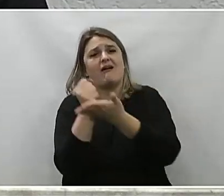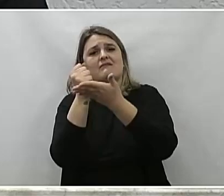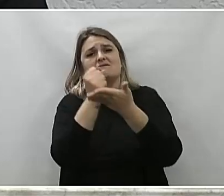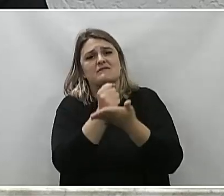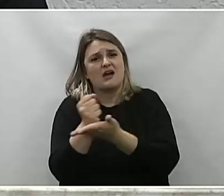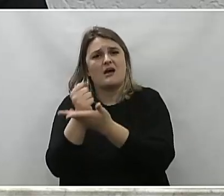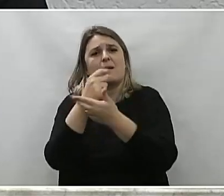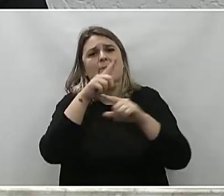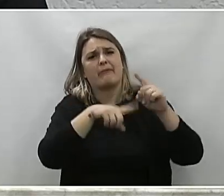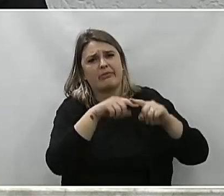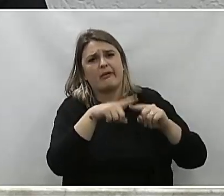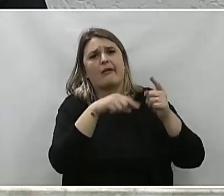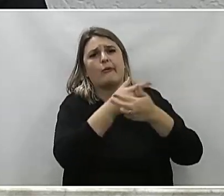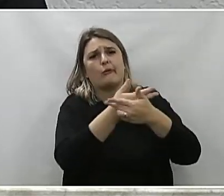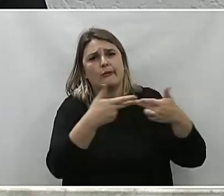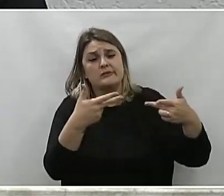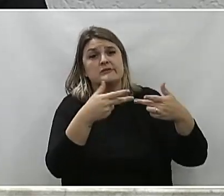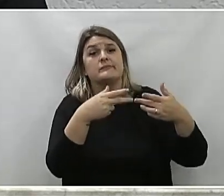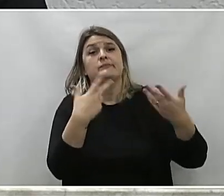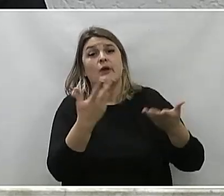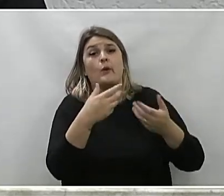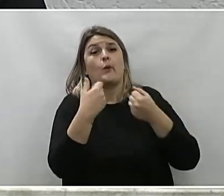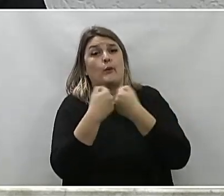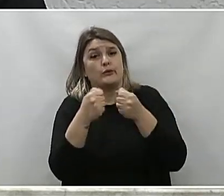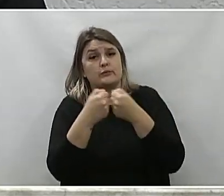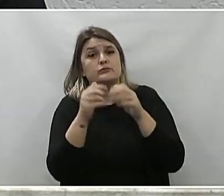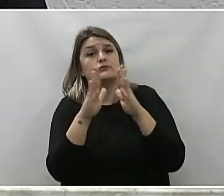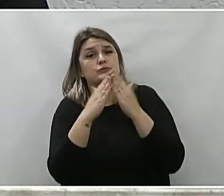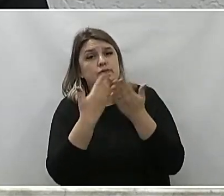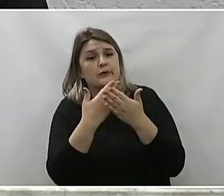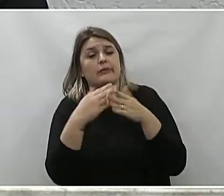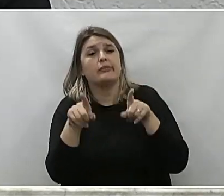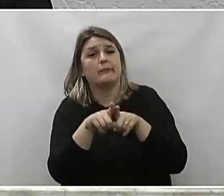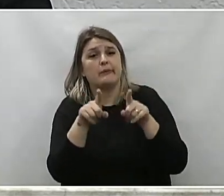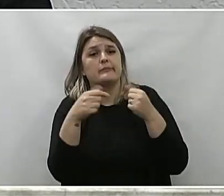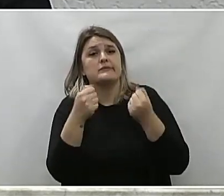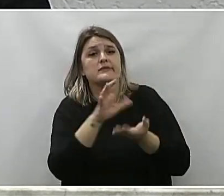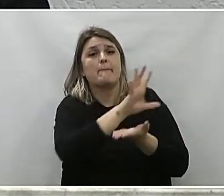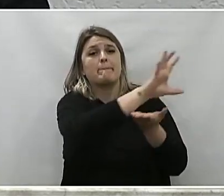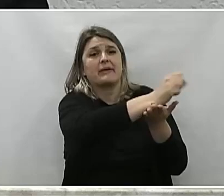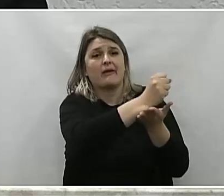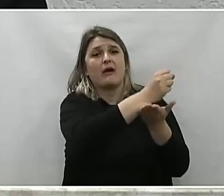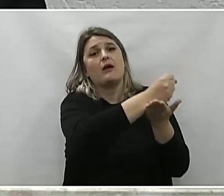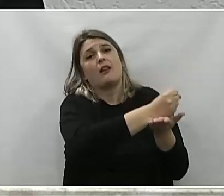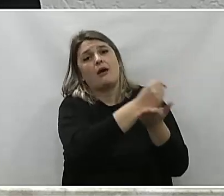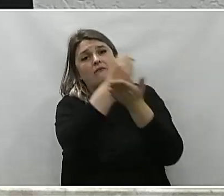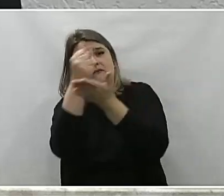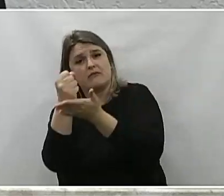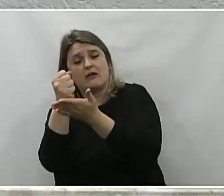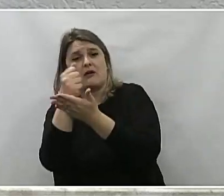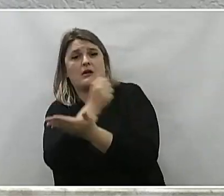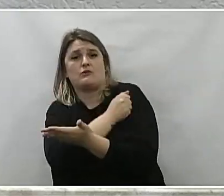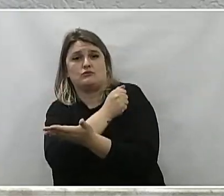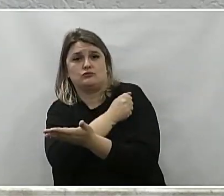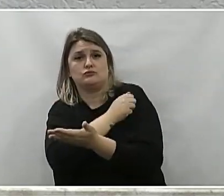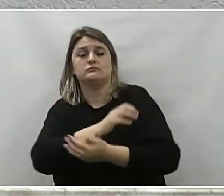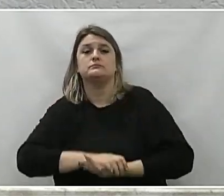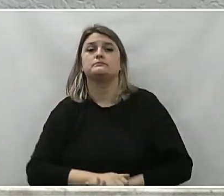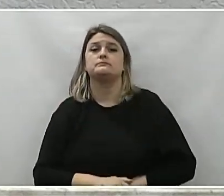de suas Produções agrícolas bem como os ônibus escolares possam buscar elevar os alunos dessa localidade